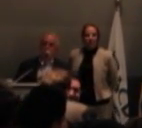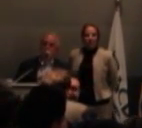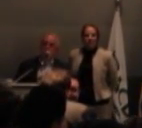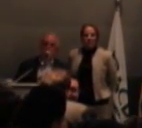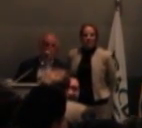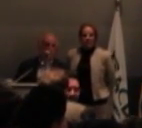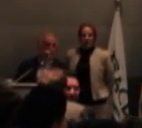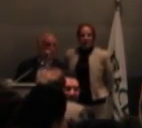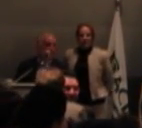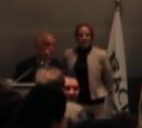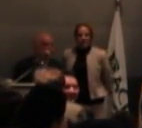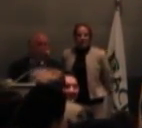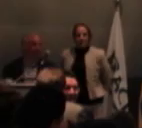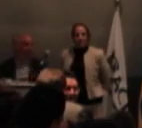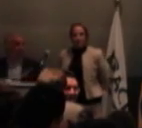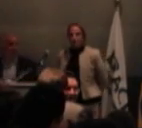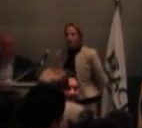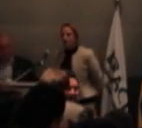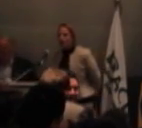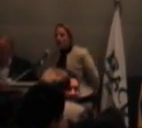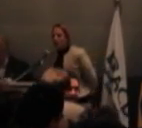quem agradecemos a direção.